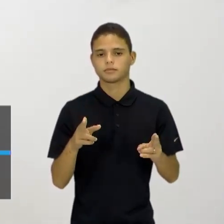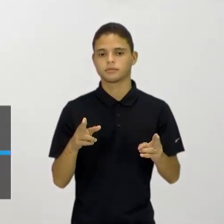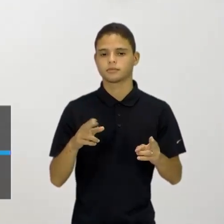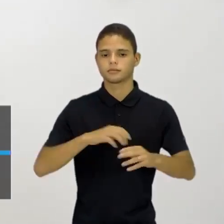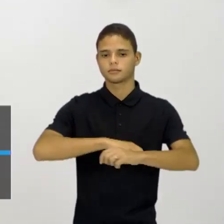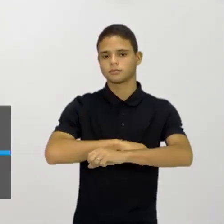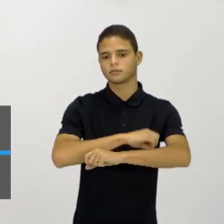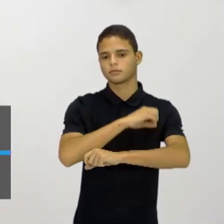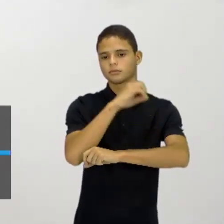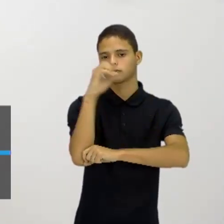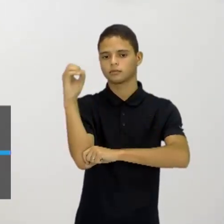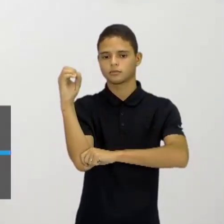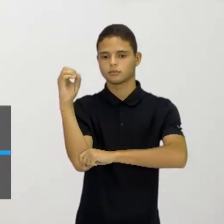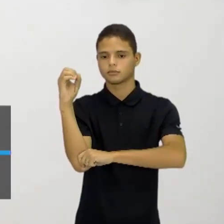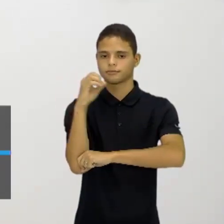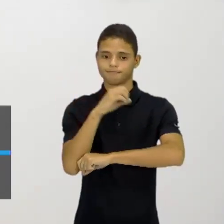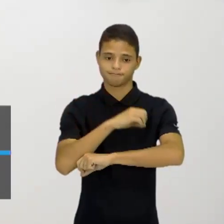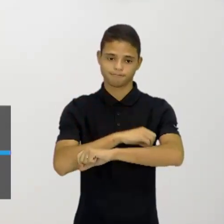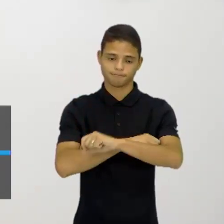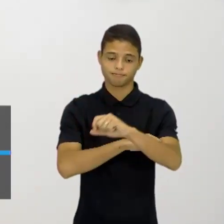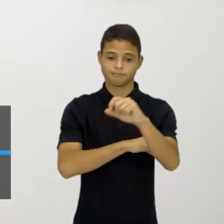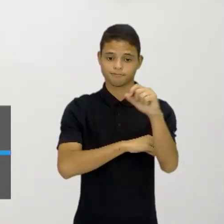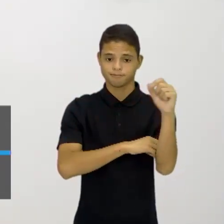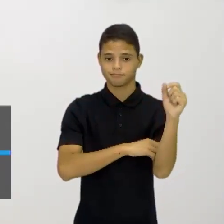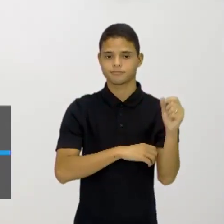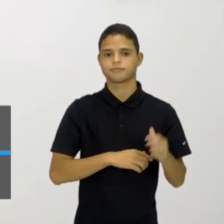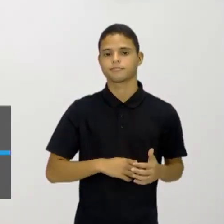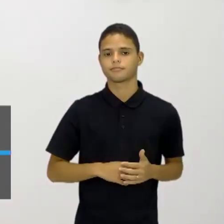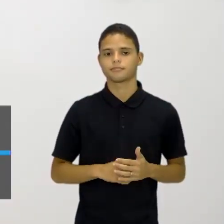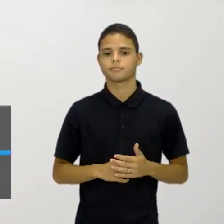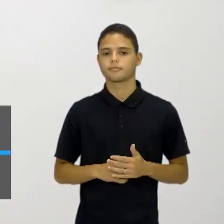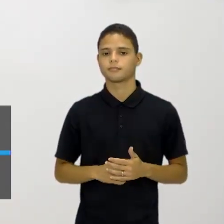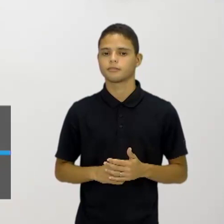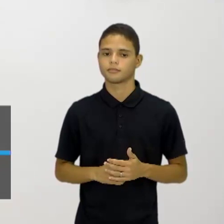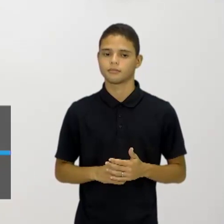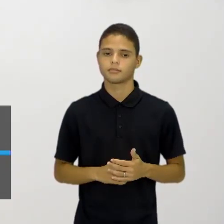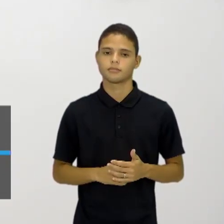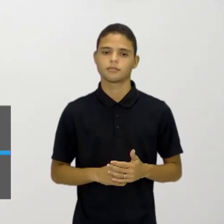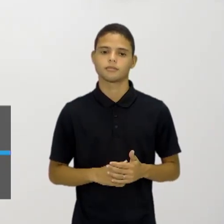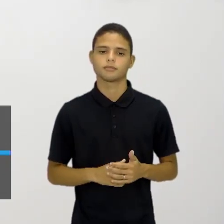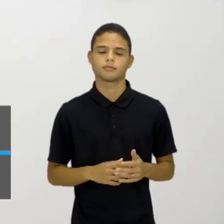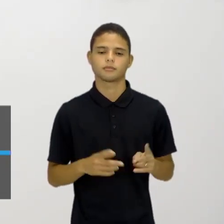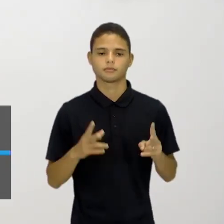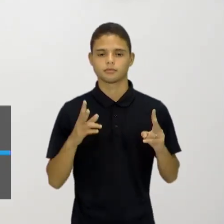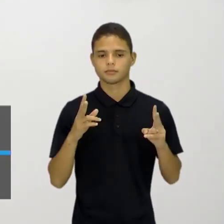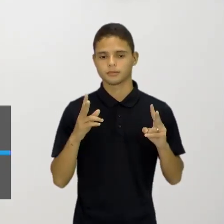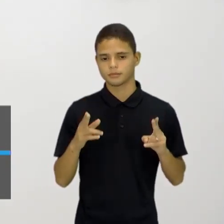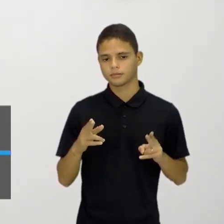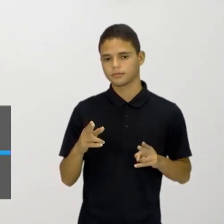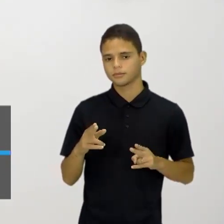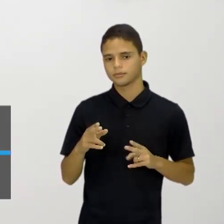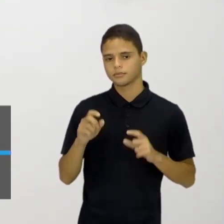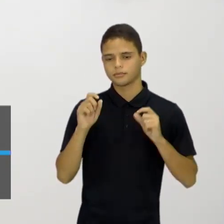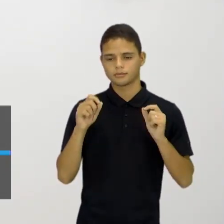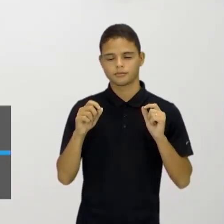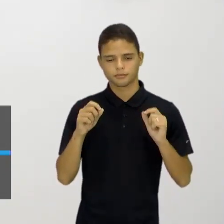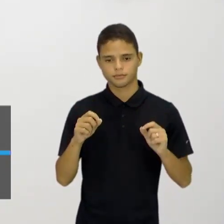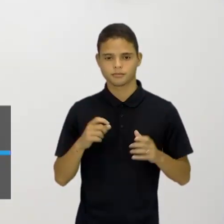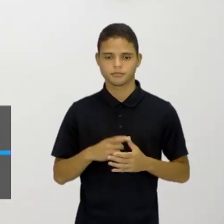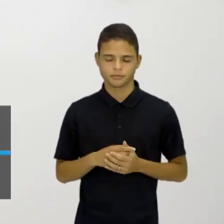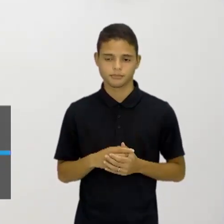lua e nenhum do seu aqui o caso eu traria essa questão da lua se levantar